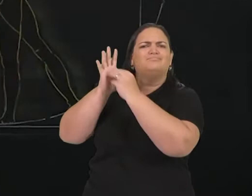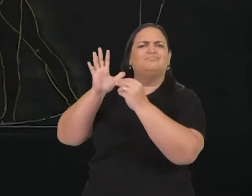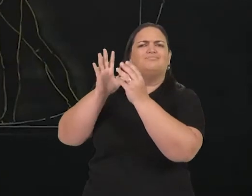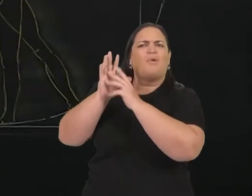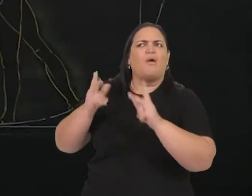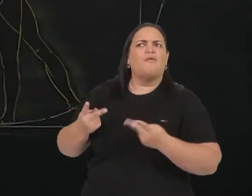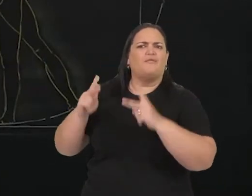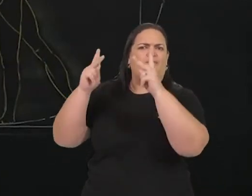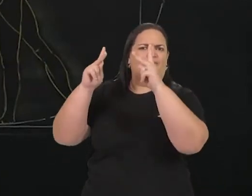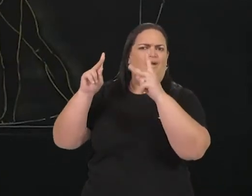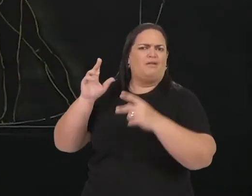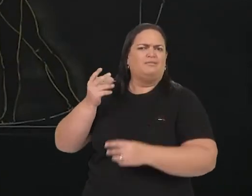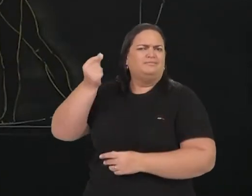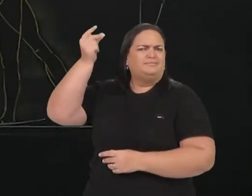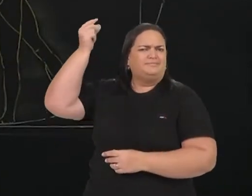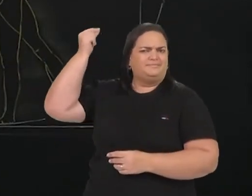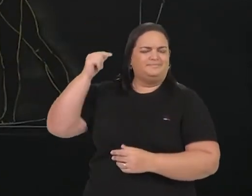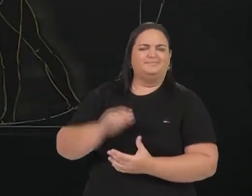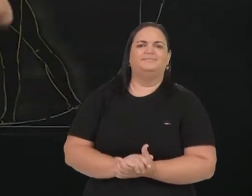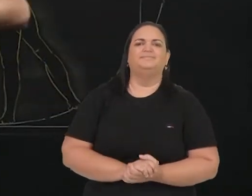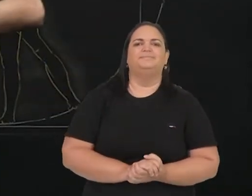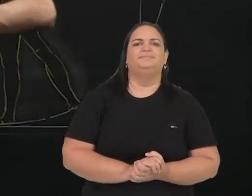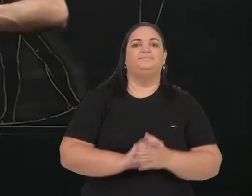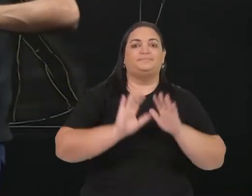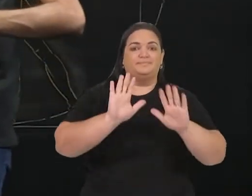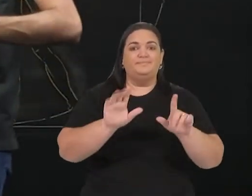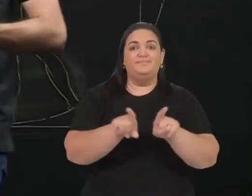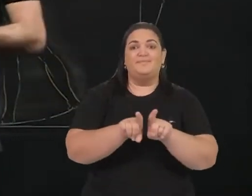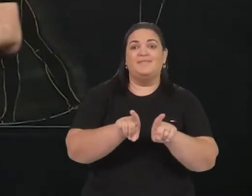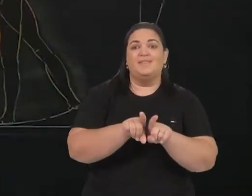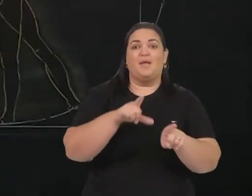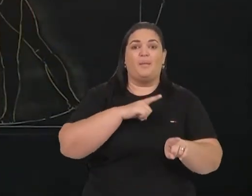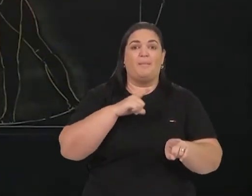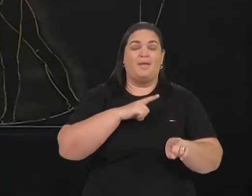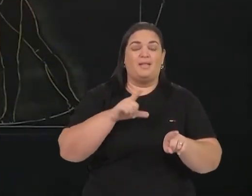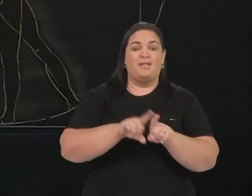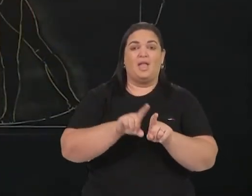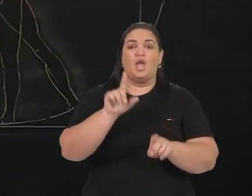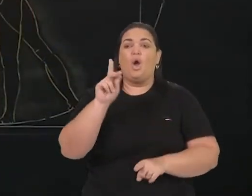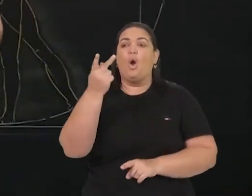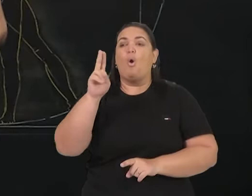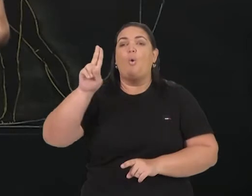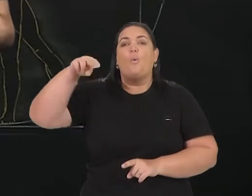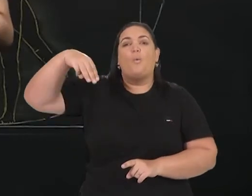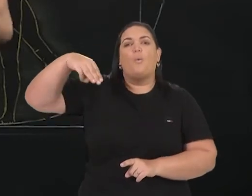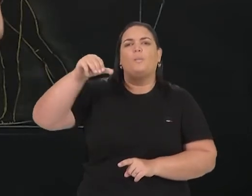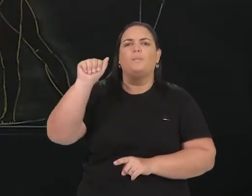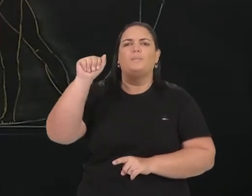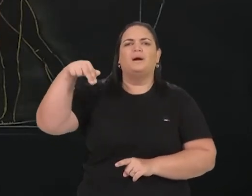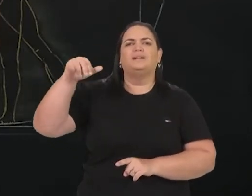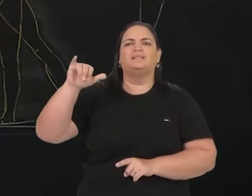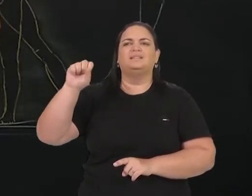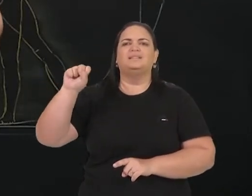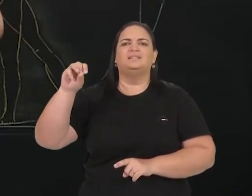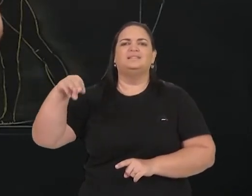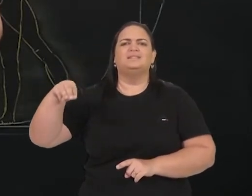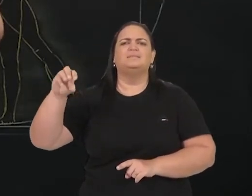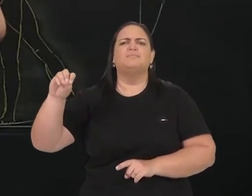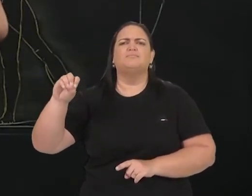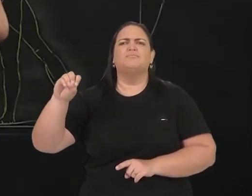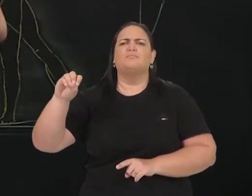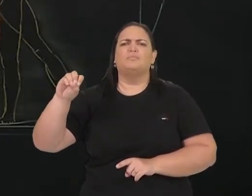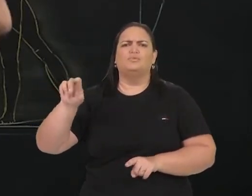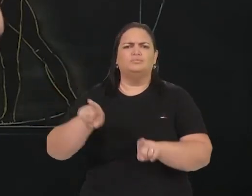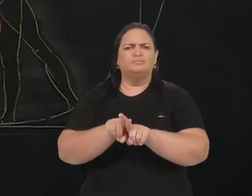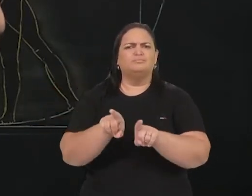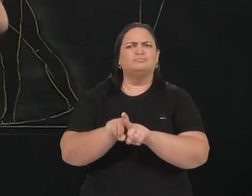aqui. Esse movimento, em alguns países, também recebeu o nome de humanismo, também por conta, de novo, a palavrinha aí chamando a nossa